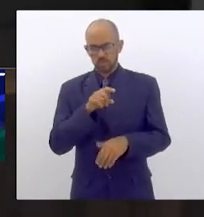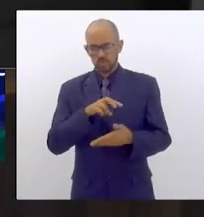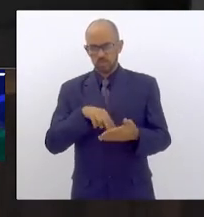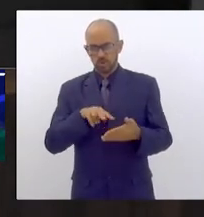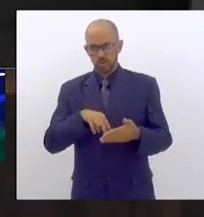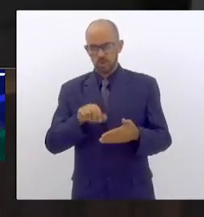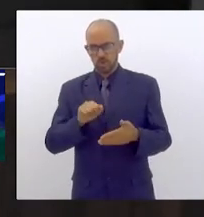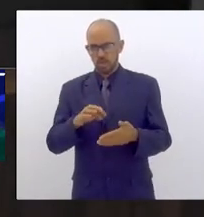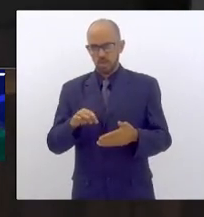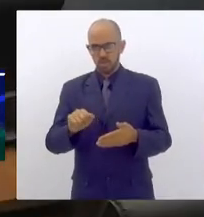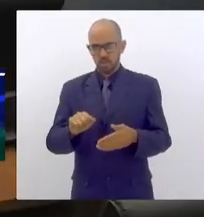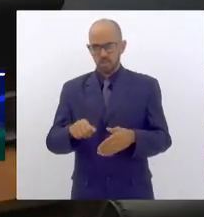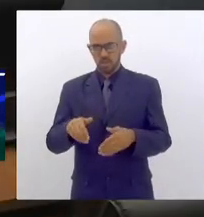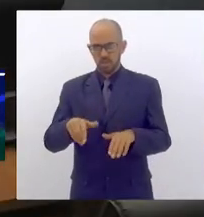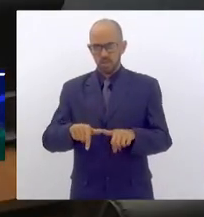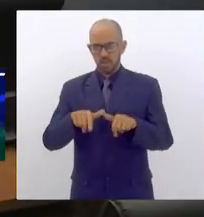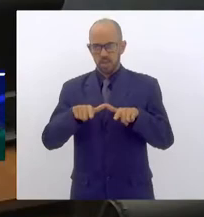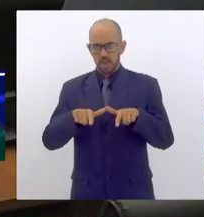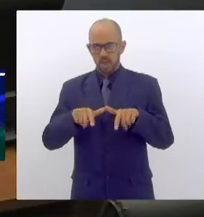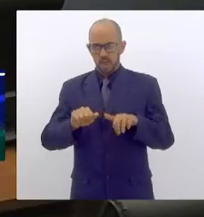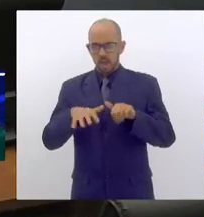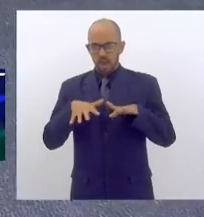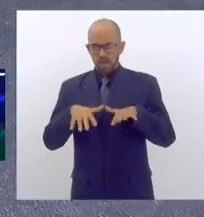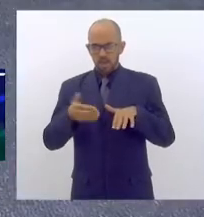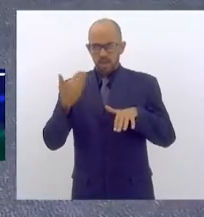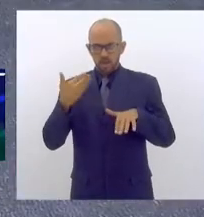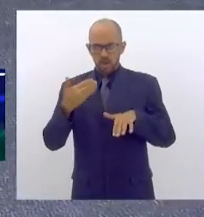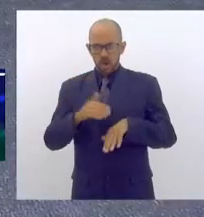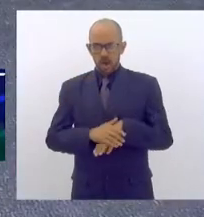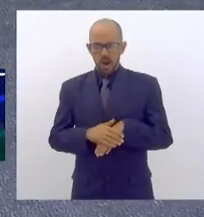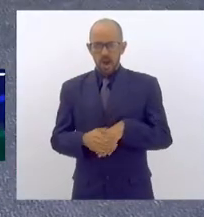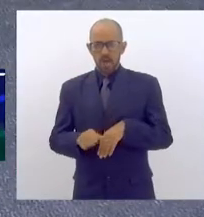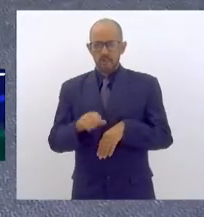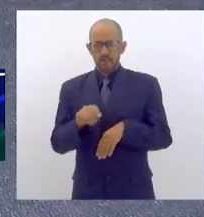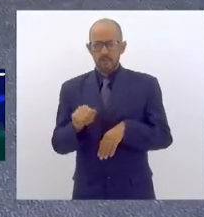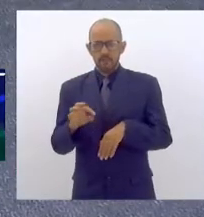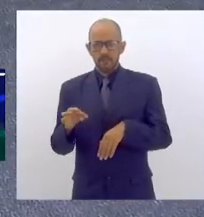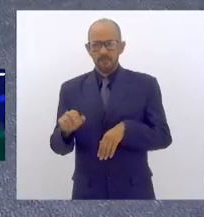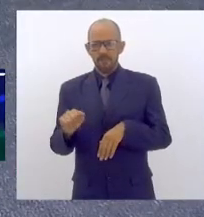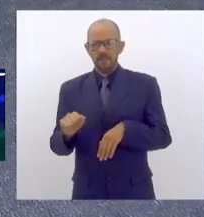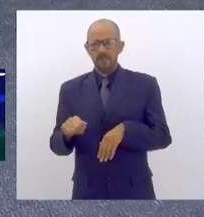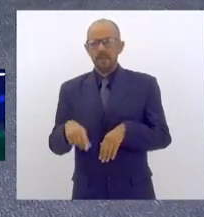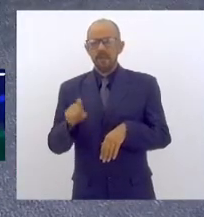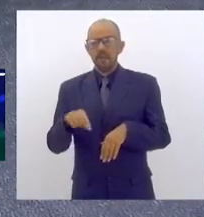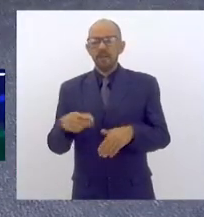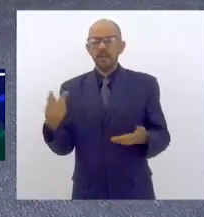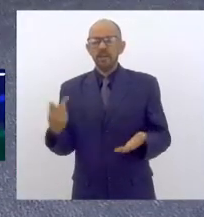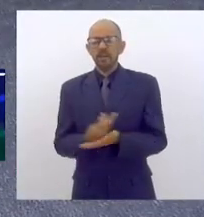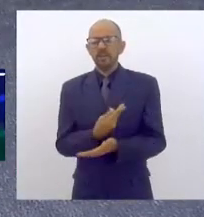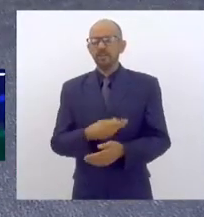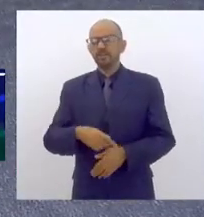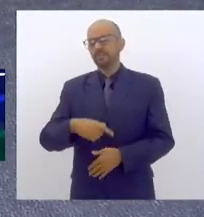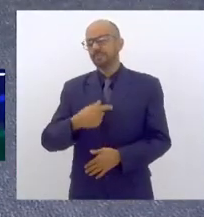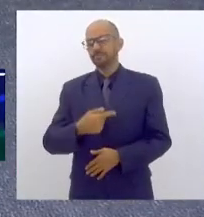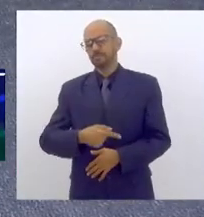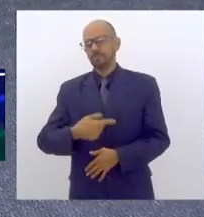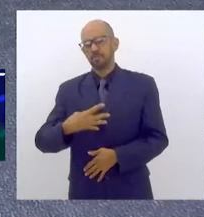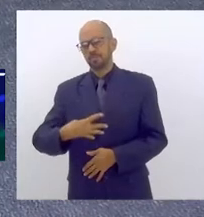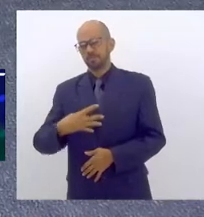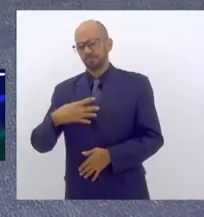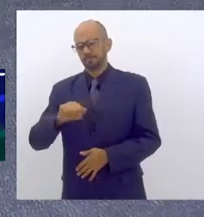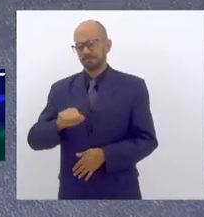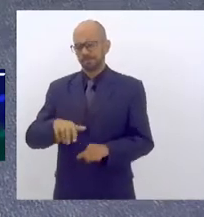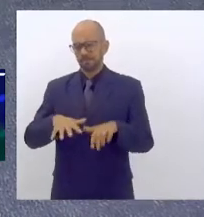ata da sessão anterior. A ata reflete com exatidão o ocorrido na 74ª sessão ordinária,